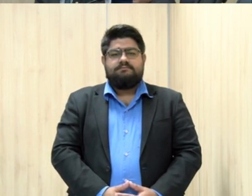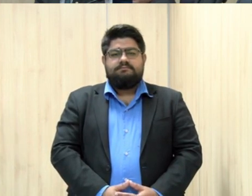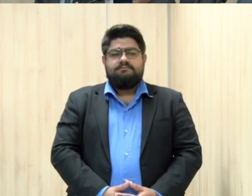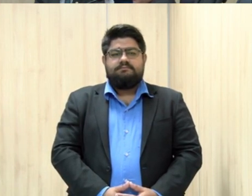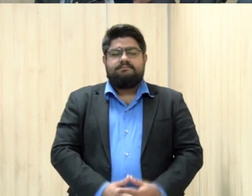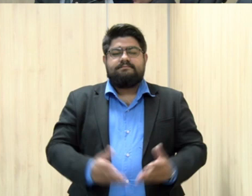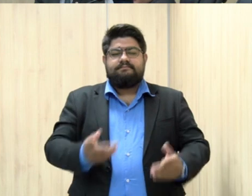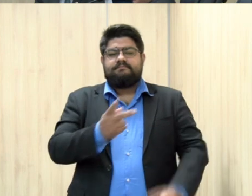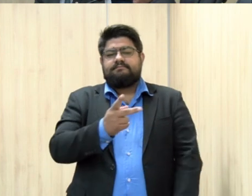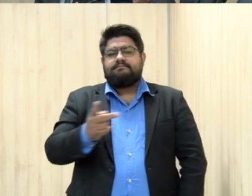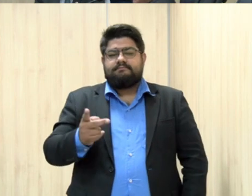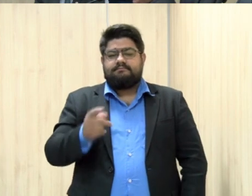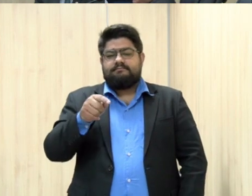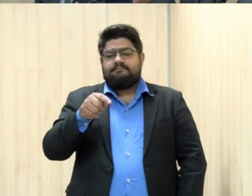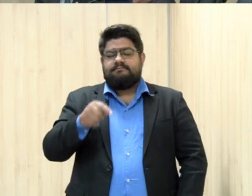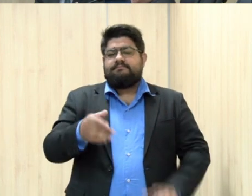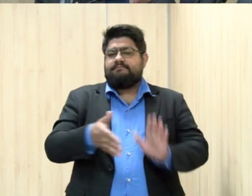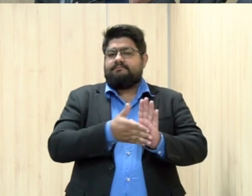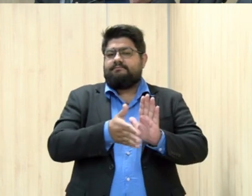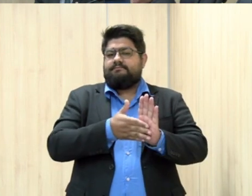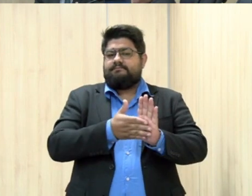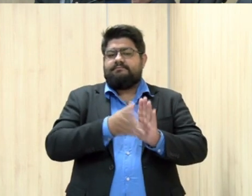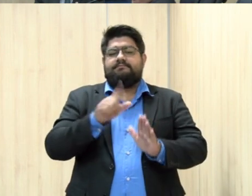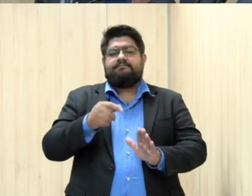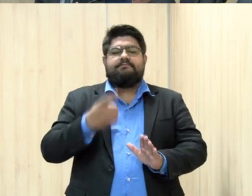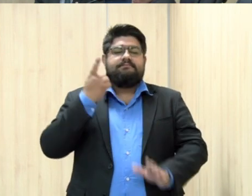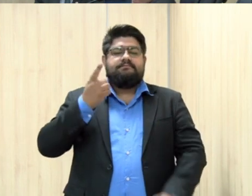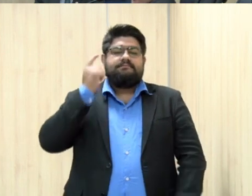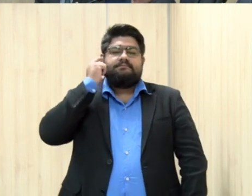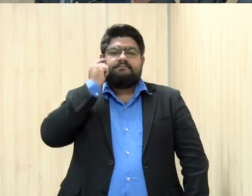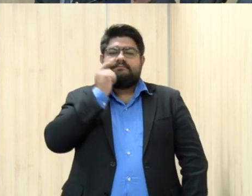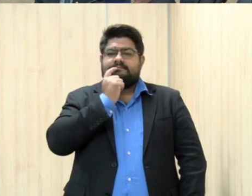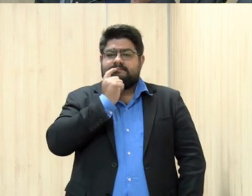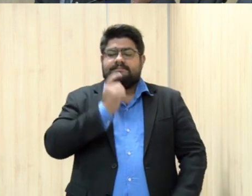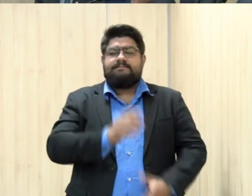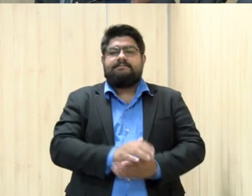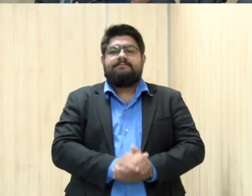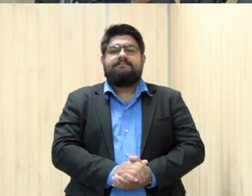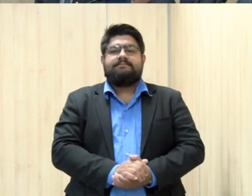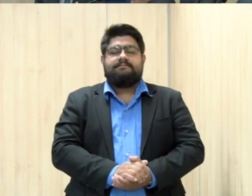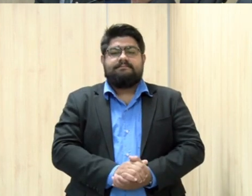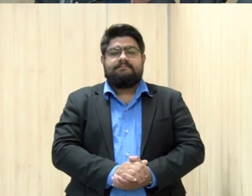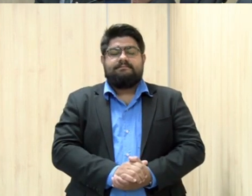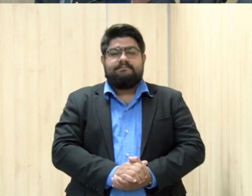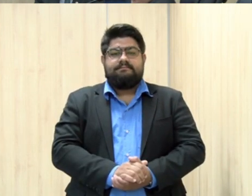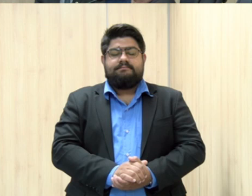senhor presidente trata-se de uma propositura de autoria do deputado Laerte Gomes